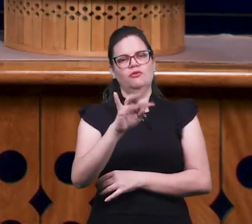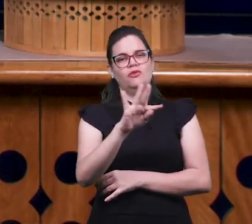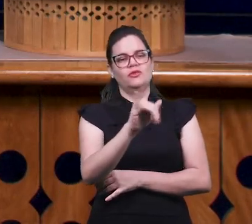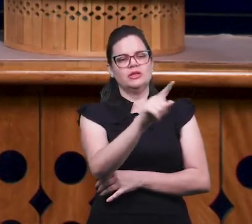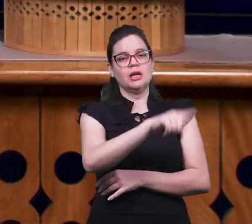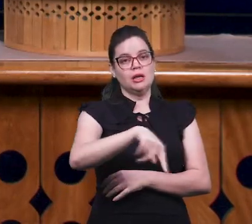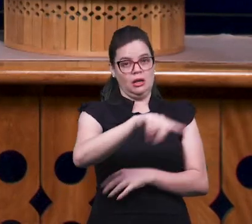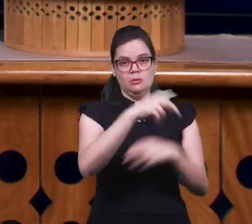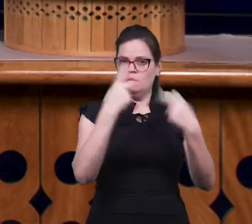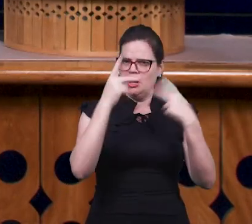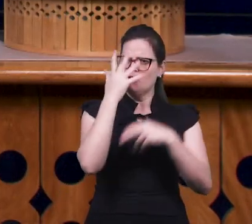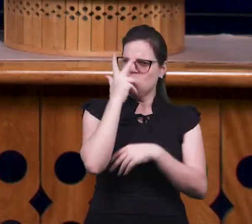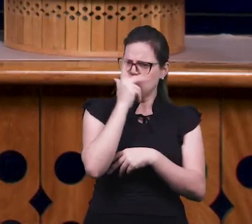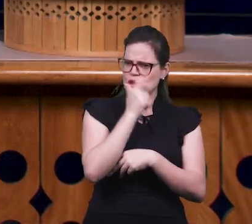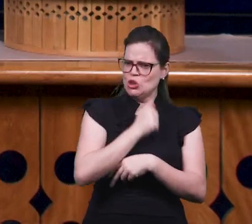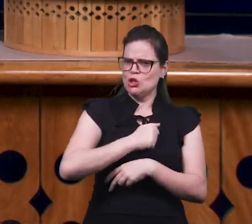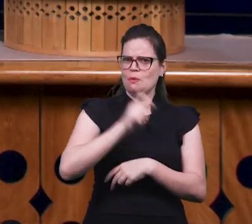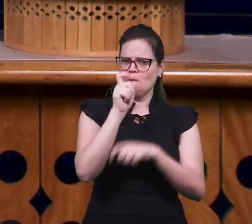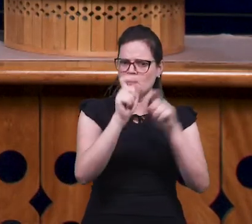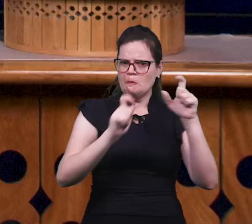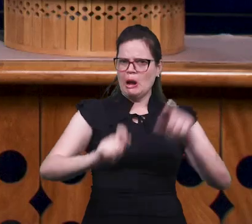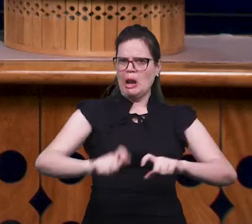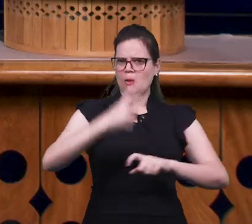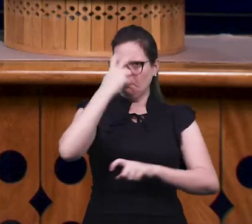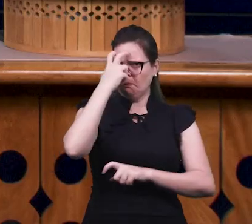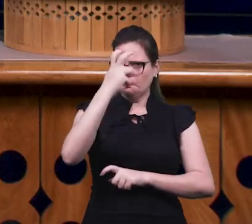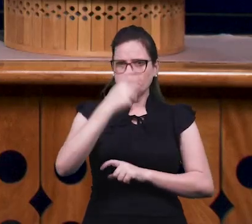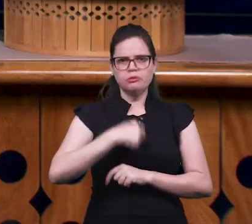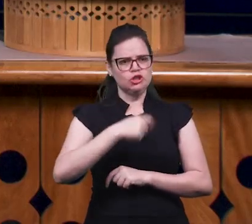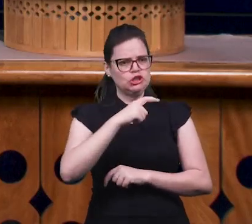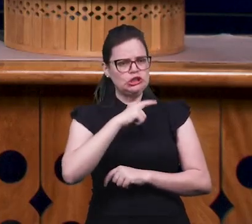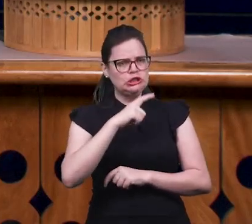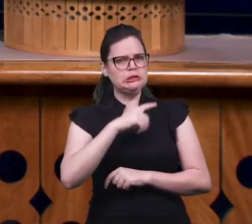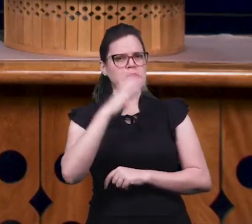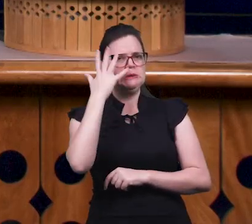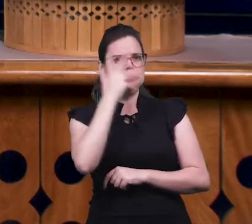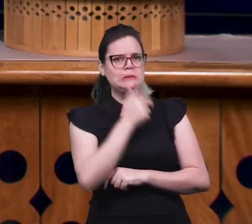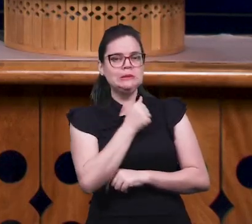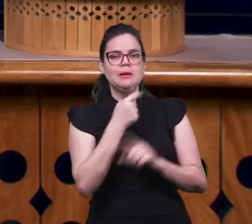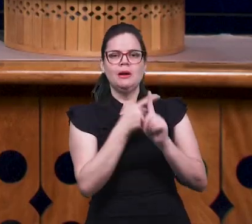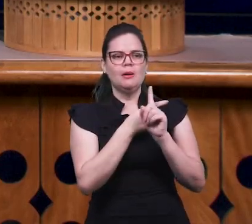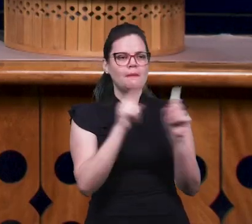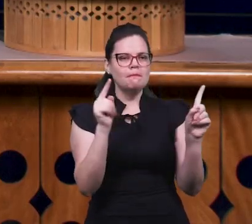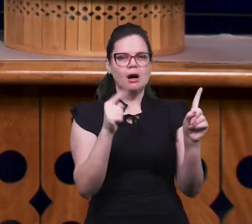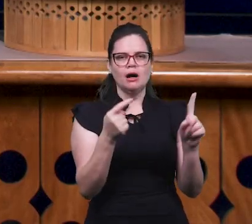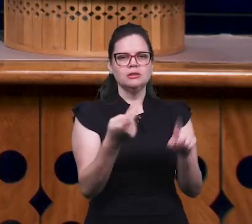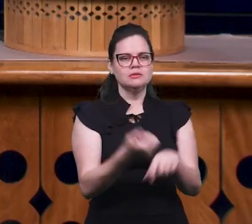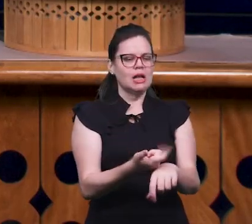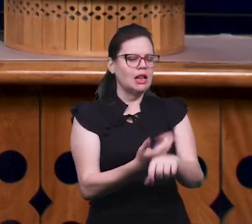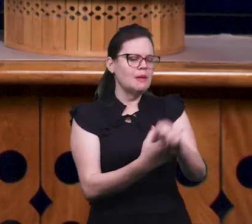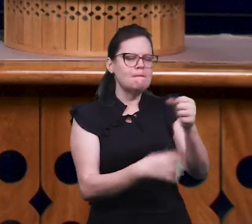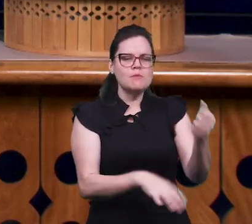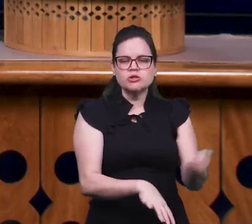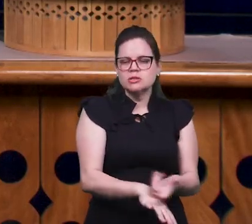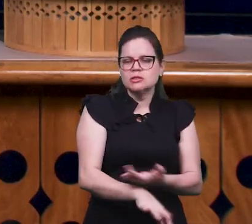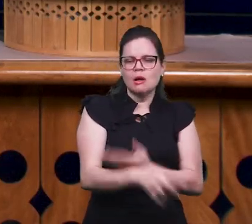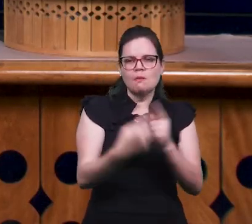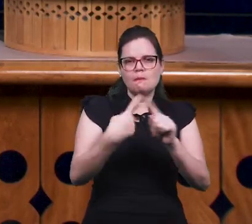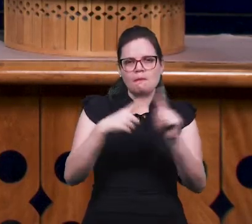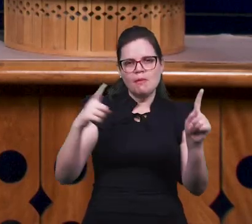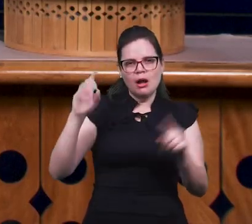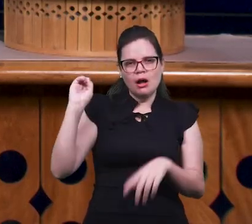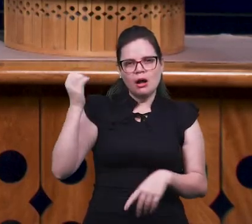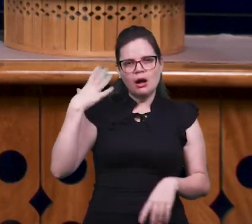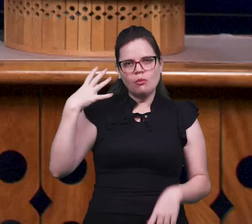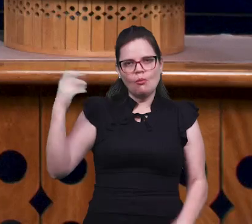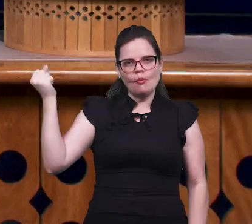bonitas. O cristianismo copiou isso da filosofia, trouxe um monte de pregação com palavras rebuscadas, palavras bonitas, isso aí é